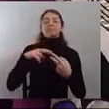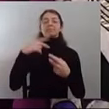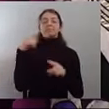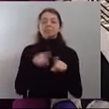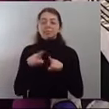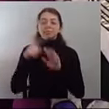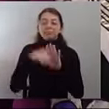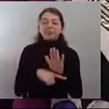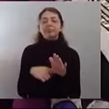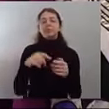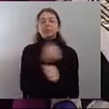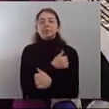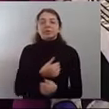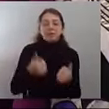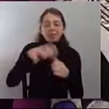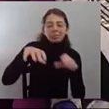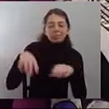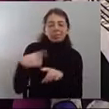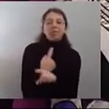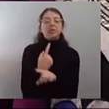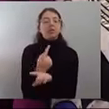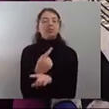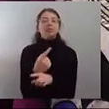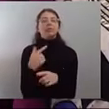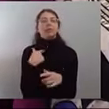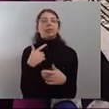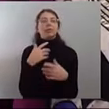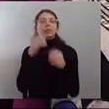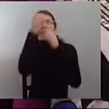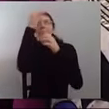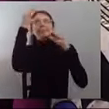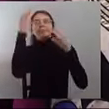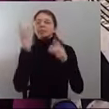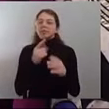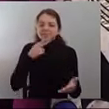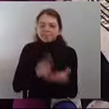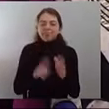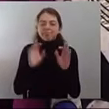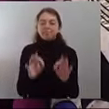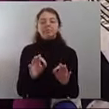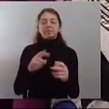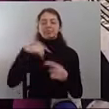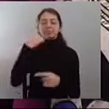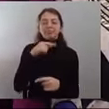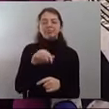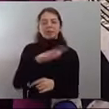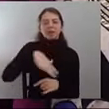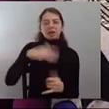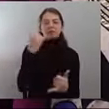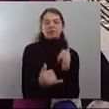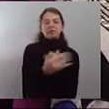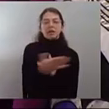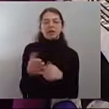pelos anteriores, não estamos a falar no abstrato, senhoras e senhores deputados. Este é um município que pretende requalificar áreas ameaçadas nas margens do Jamor